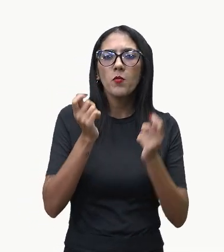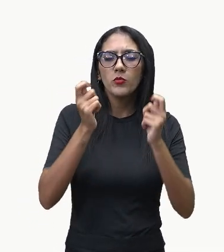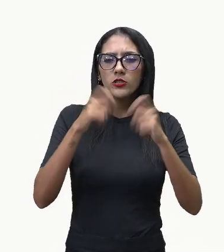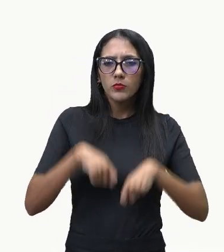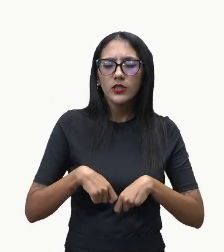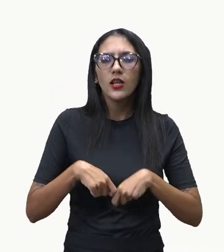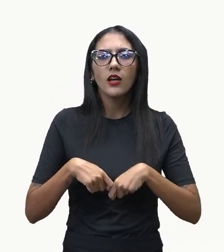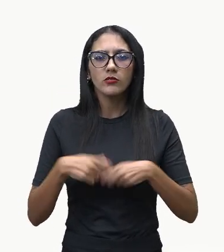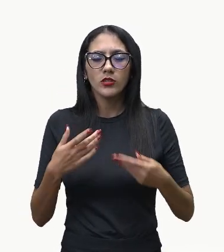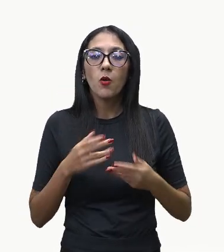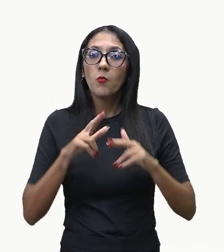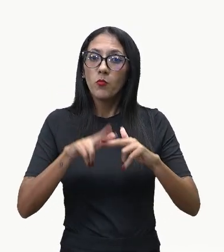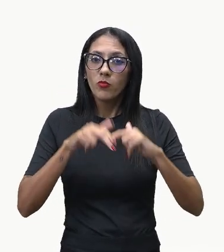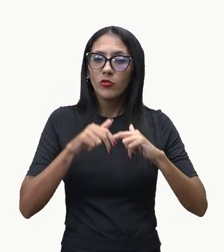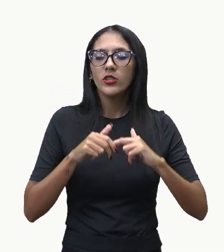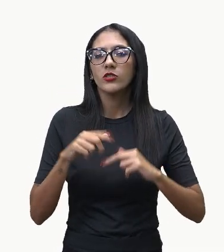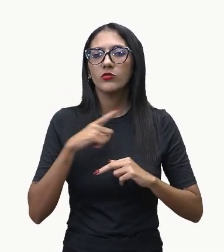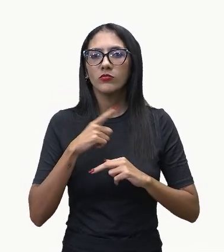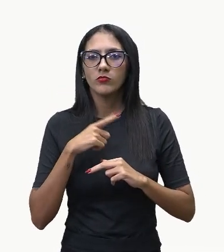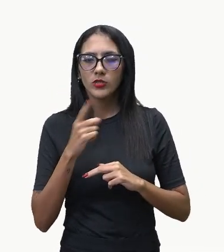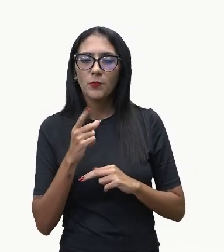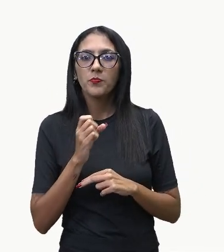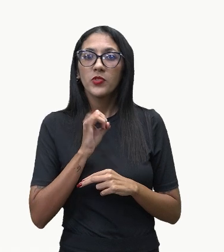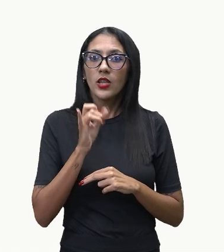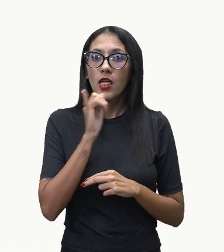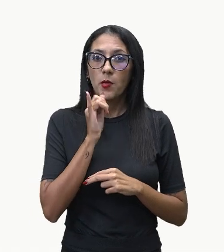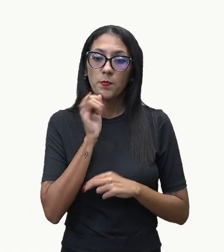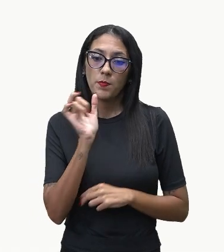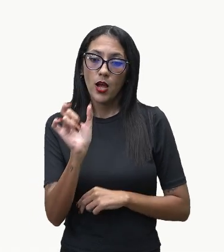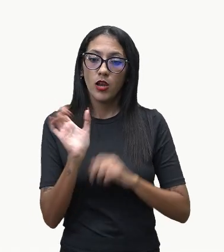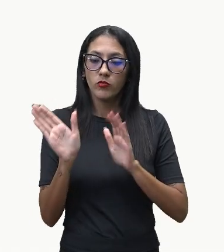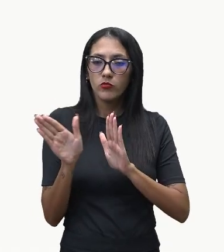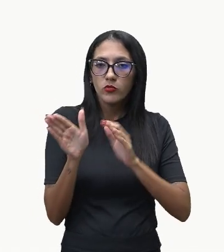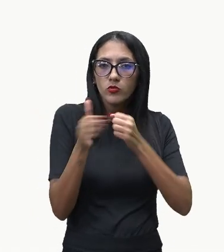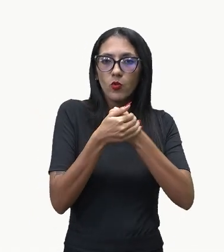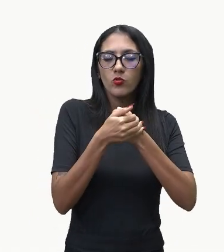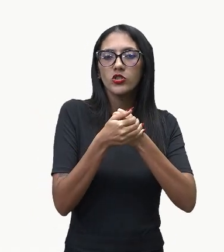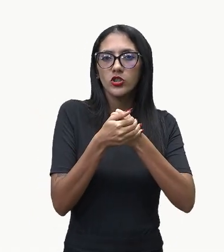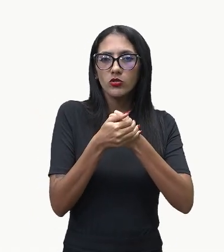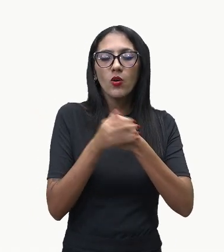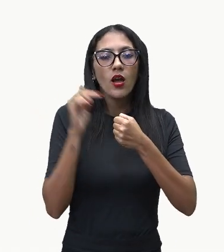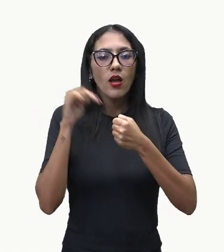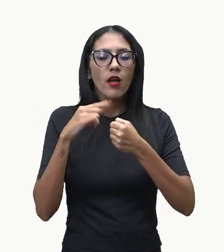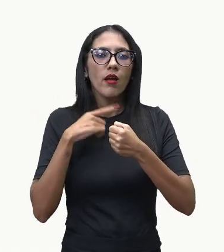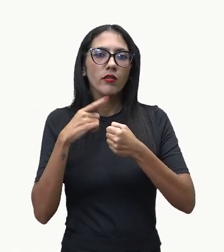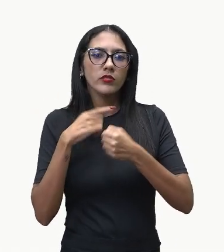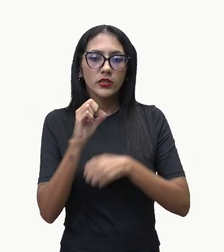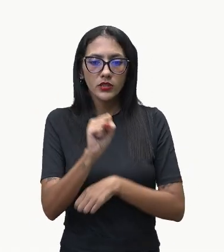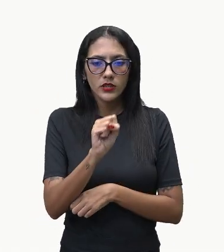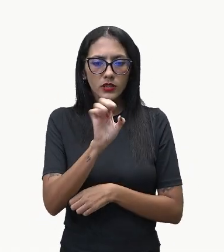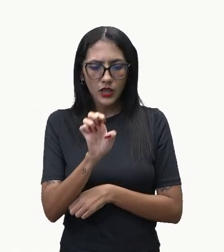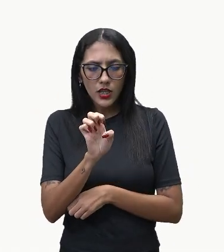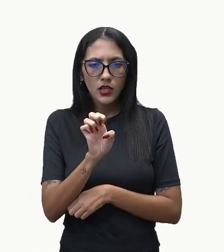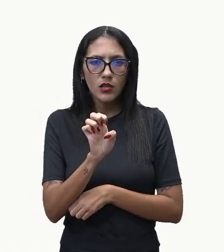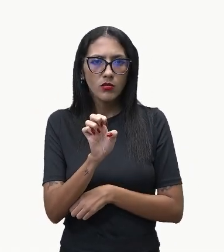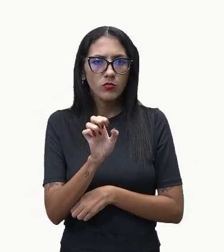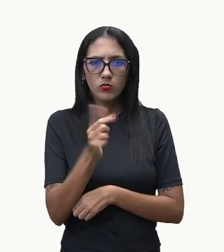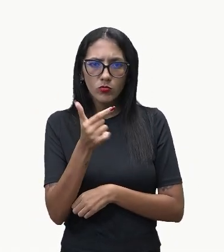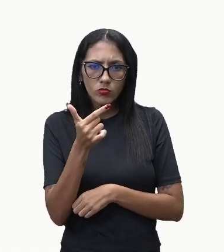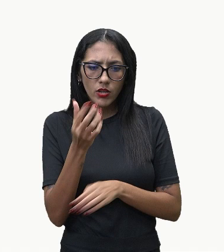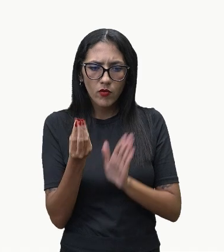possibilidade. Então, é por isso que, embora omitido o termo se, e mesmo que ele não tenha sido